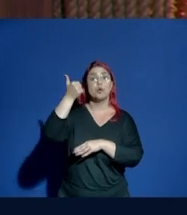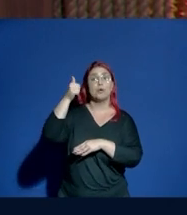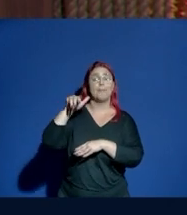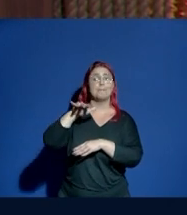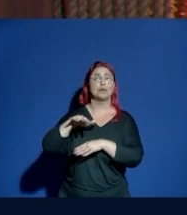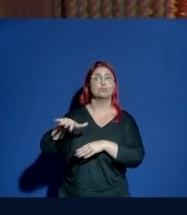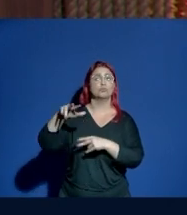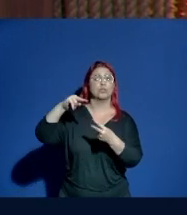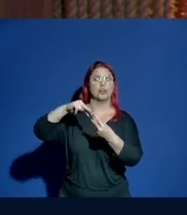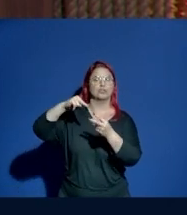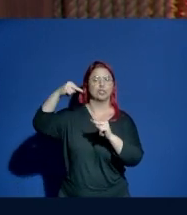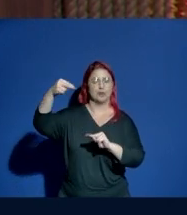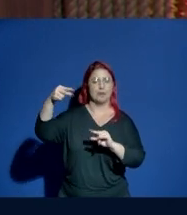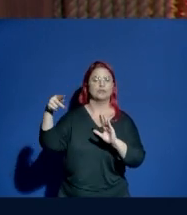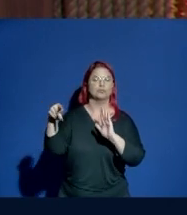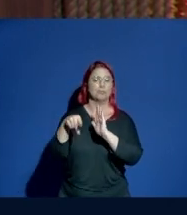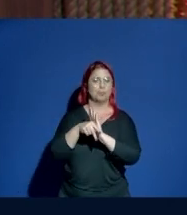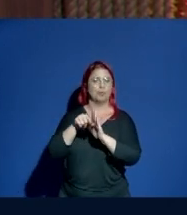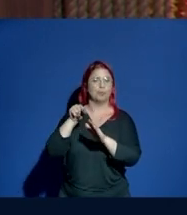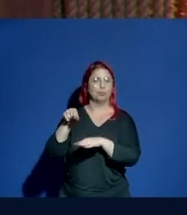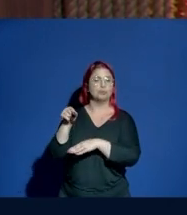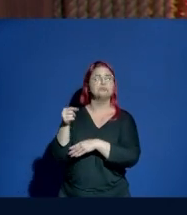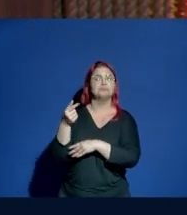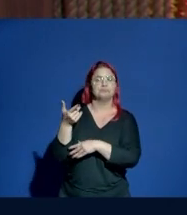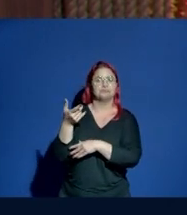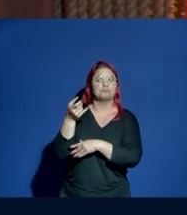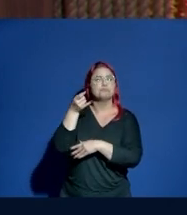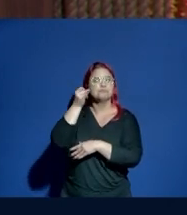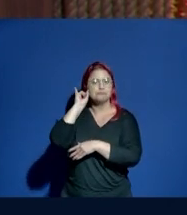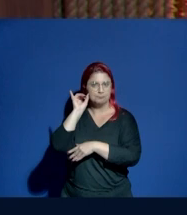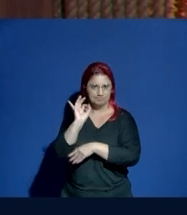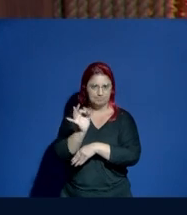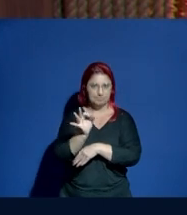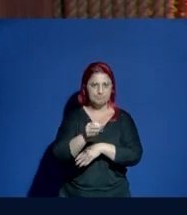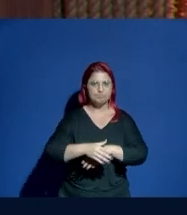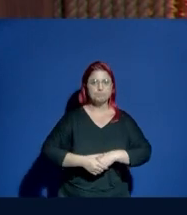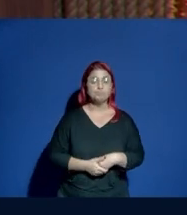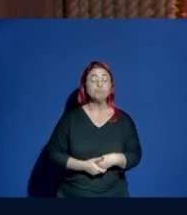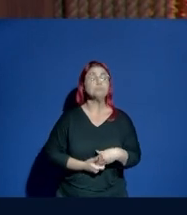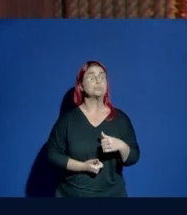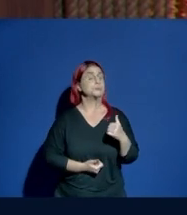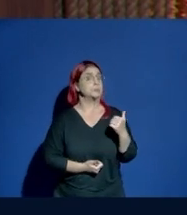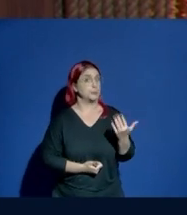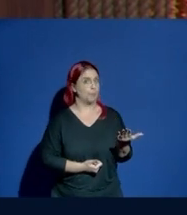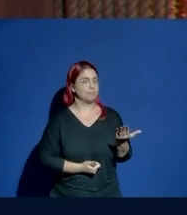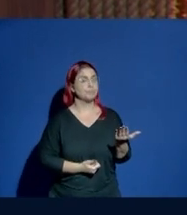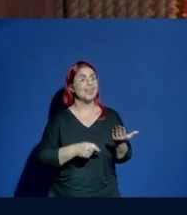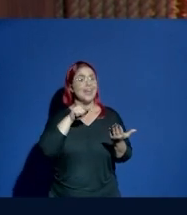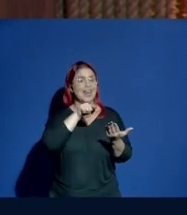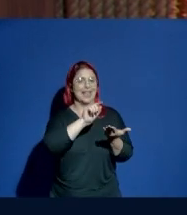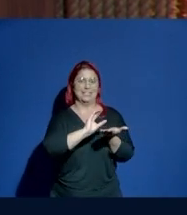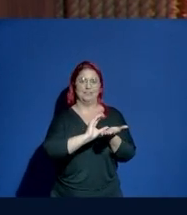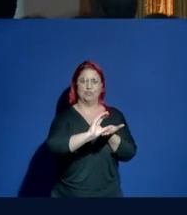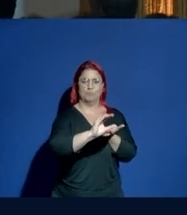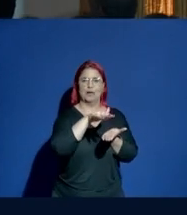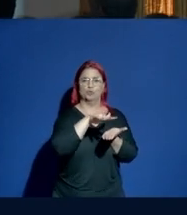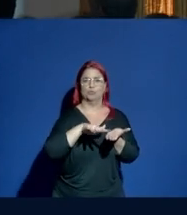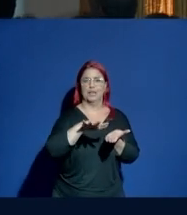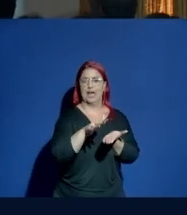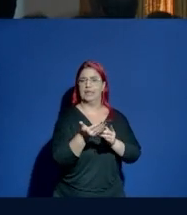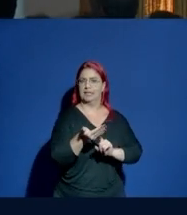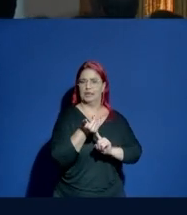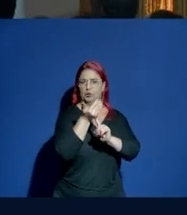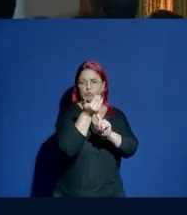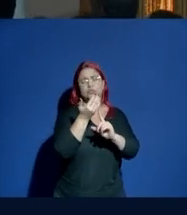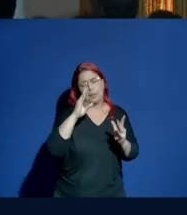Vinhais de novilhas queria que o senhor falasse disso por favor Na verdade o investimento em tecnologia ele é fundamental